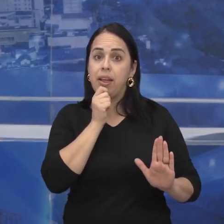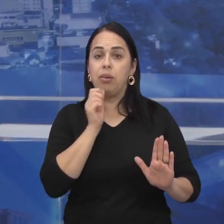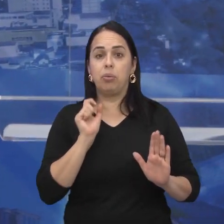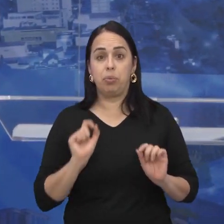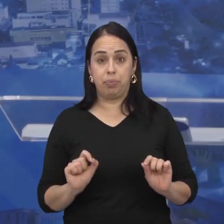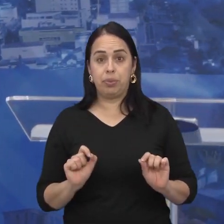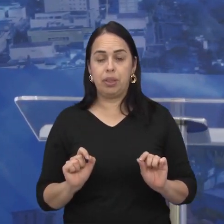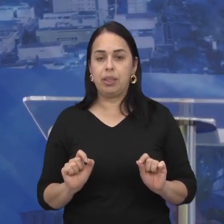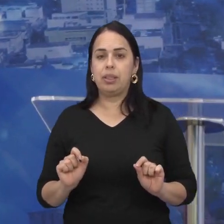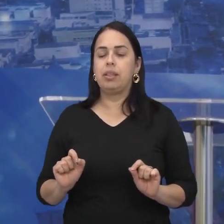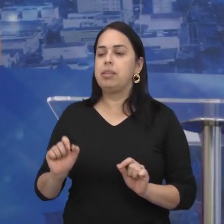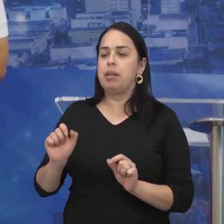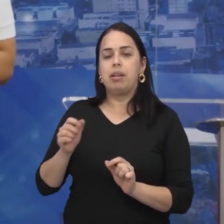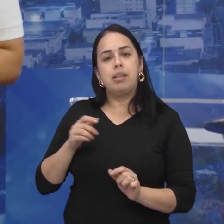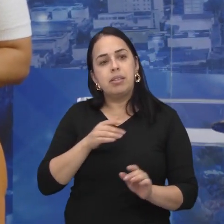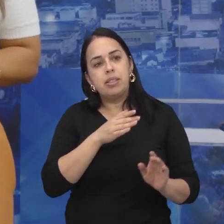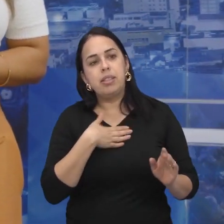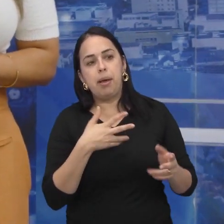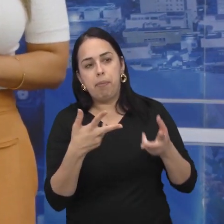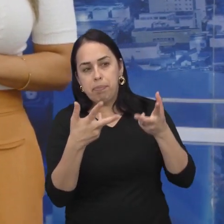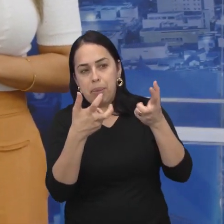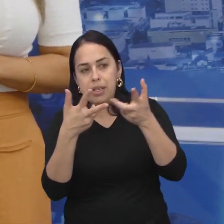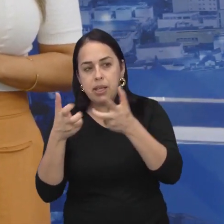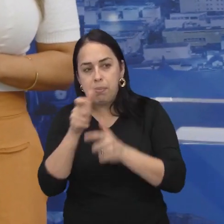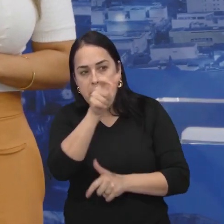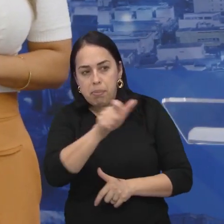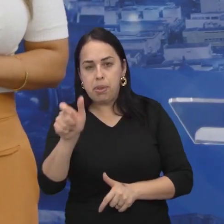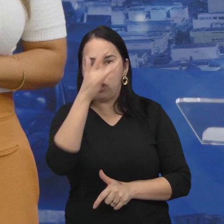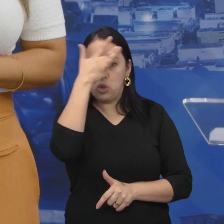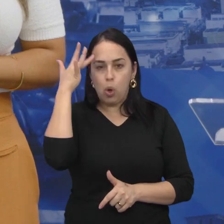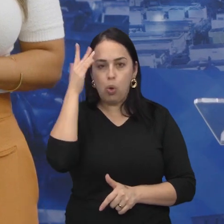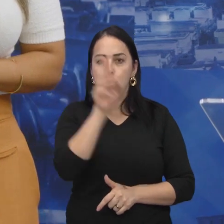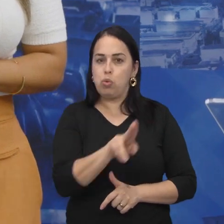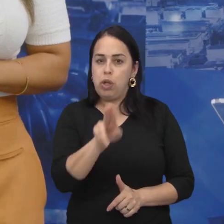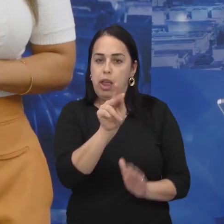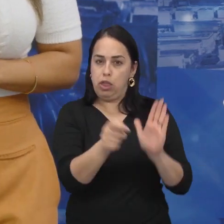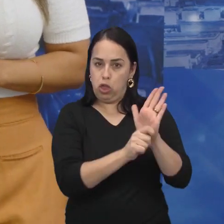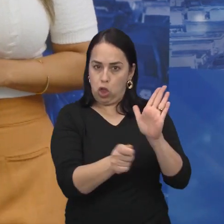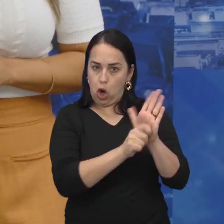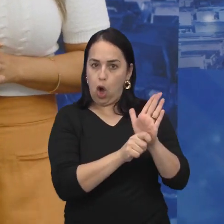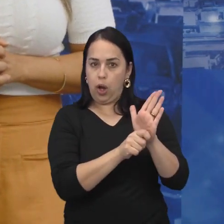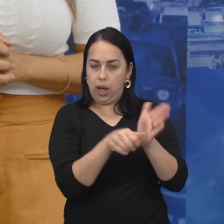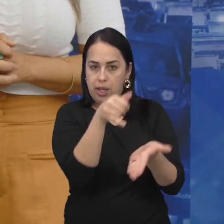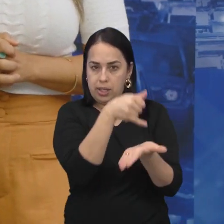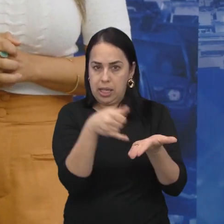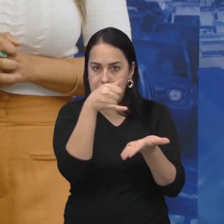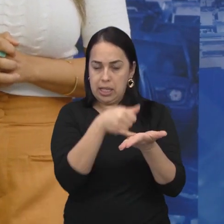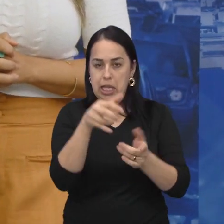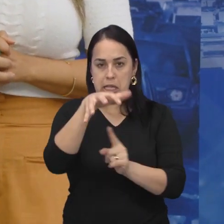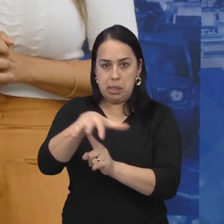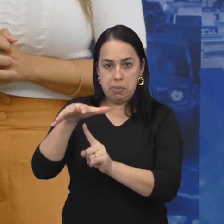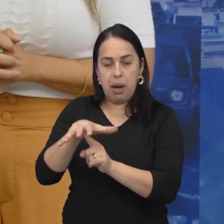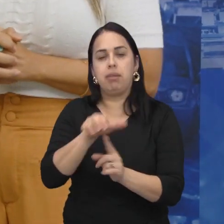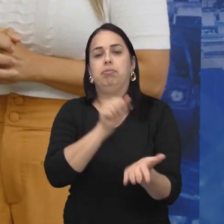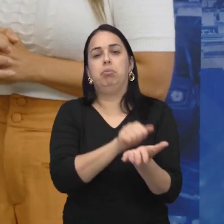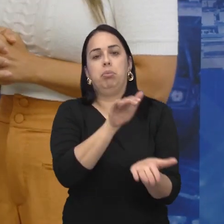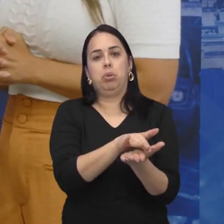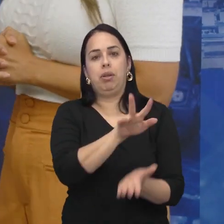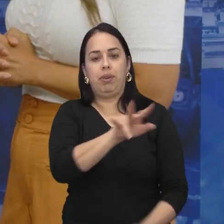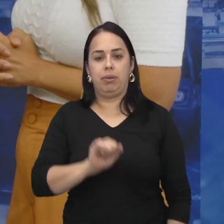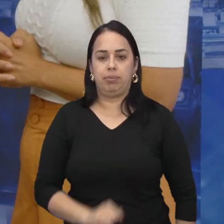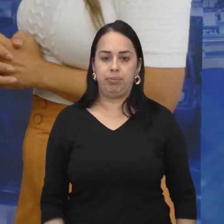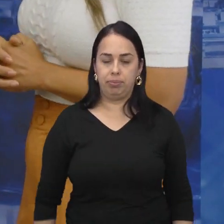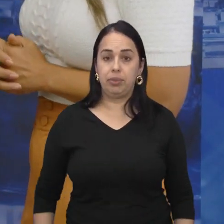prevê sanções administrativas para quem for flagrado usando drogas ilícitas em áreas públicas da